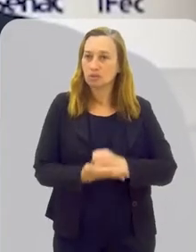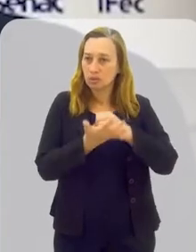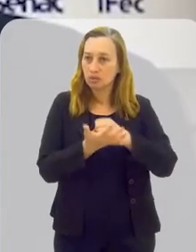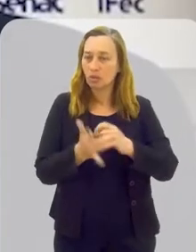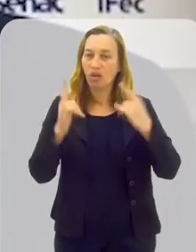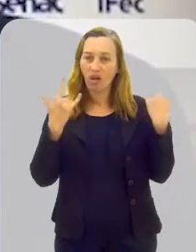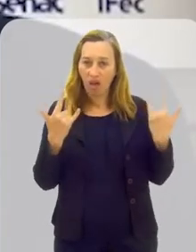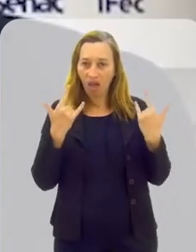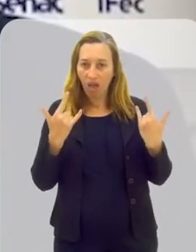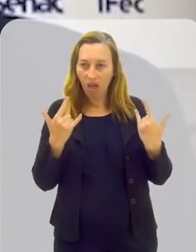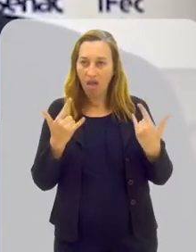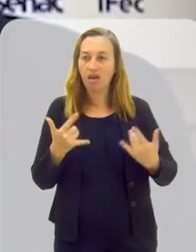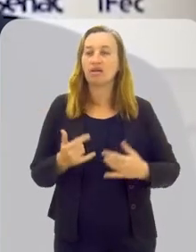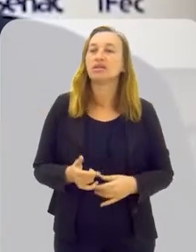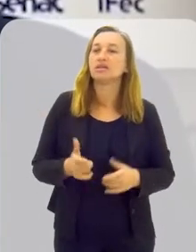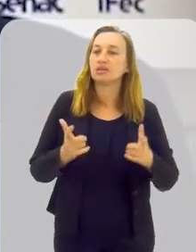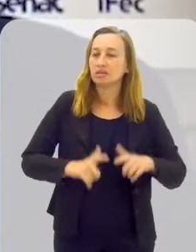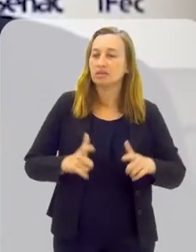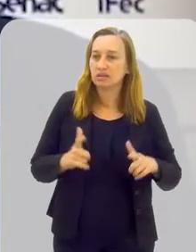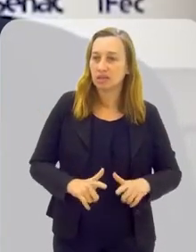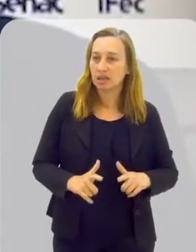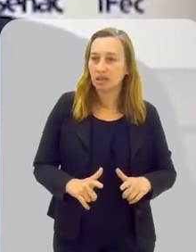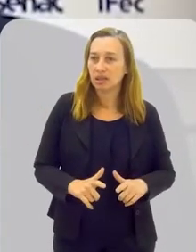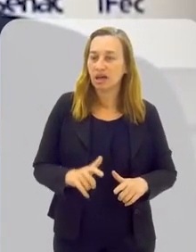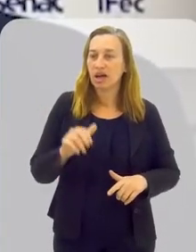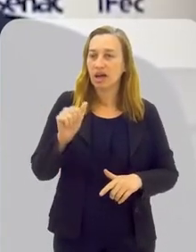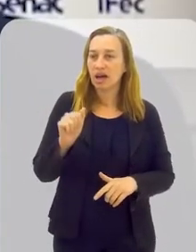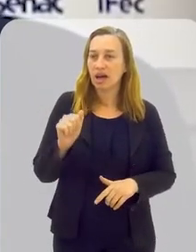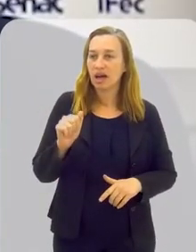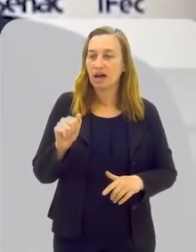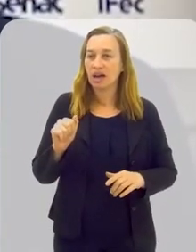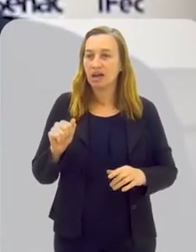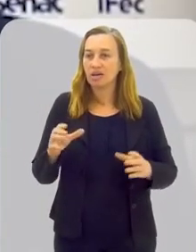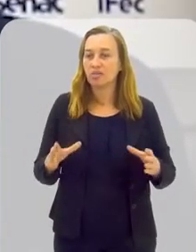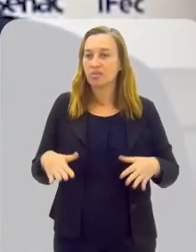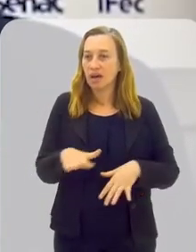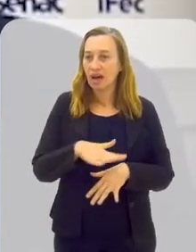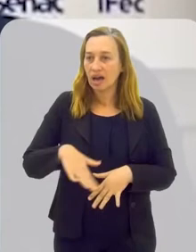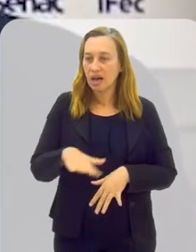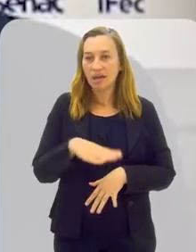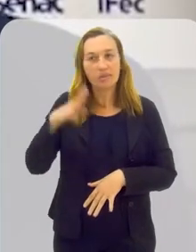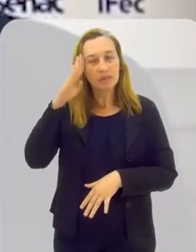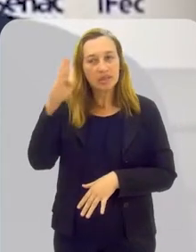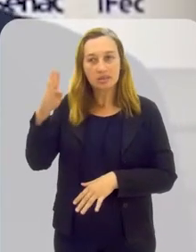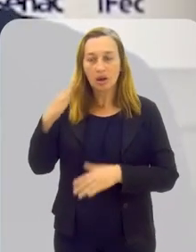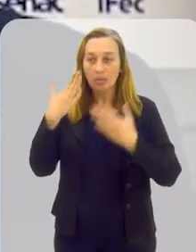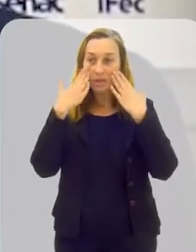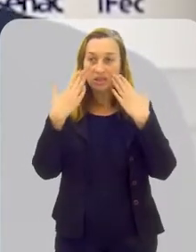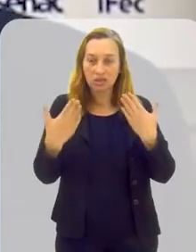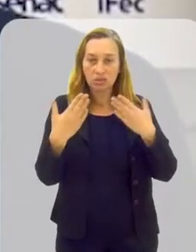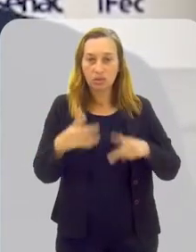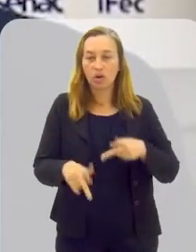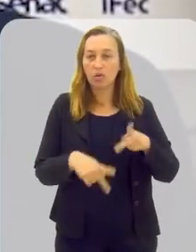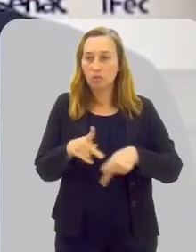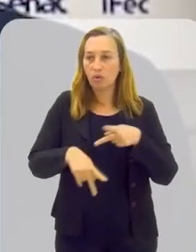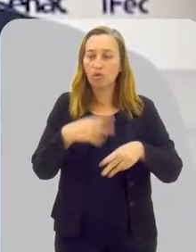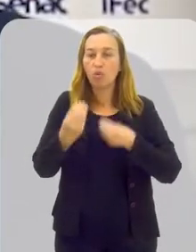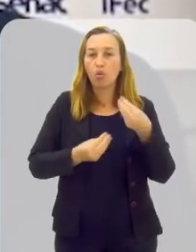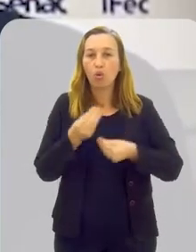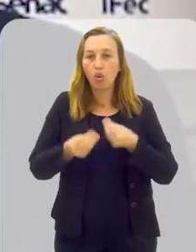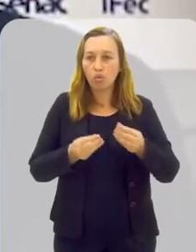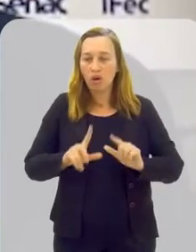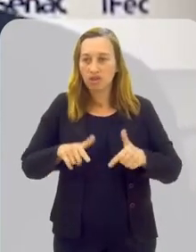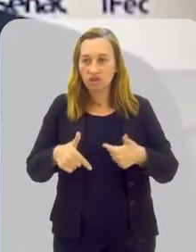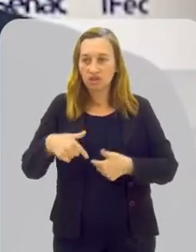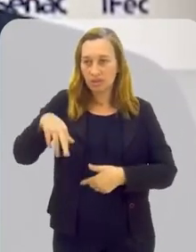espaço oficial de sustentabilidade do Rock in Rio esse espaço ele tava localizado na área vip onde a gente apresentou ao público